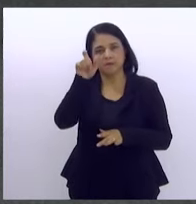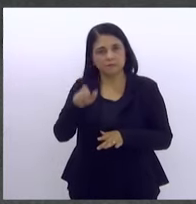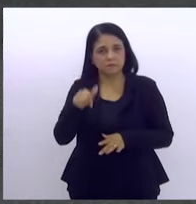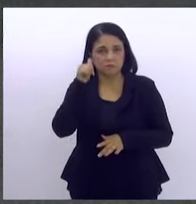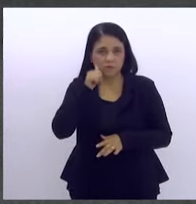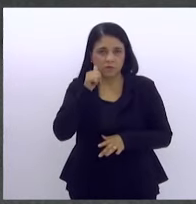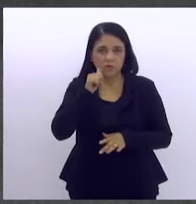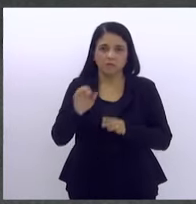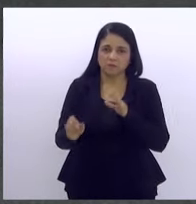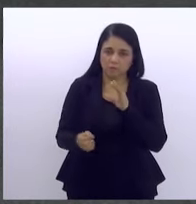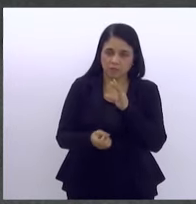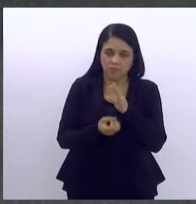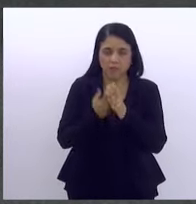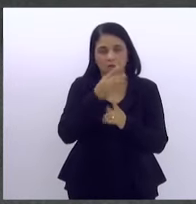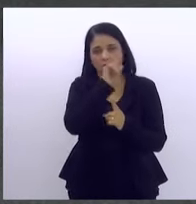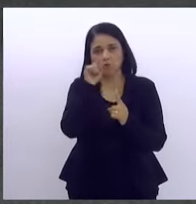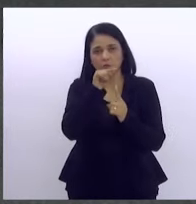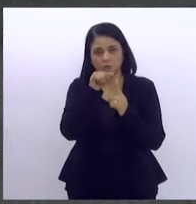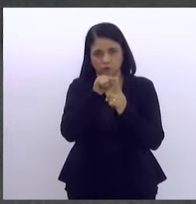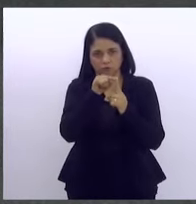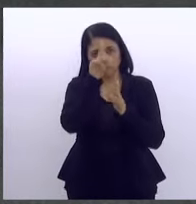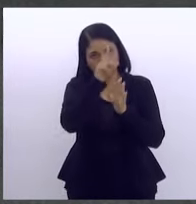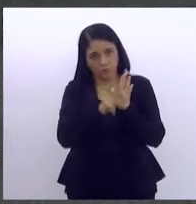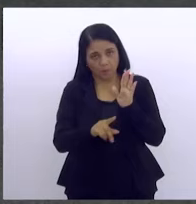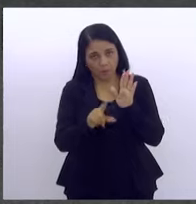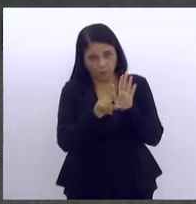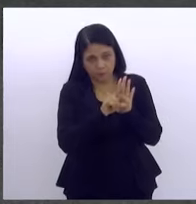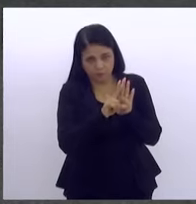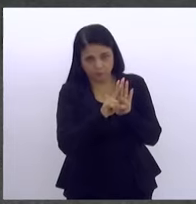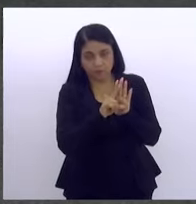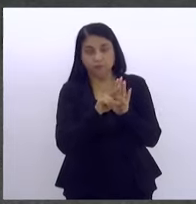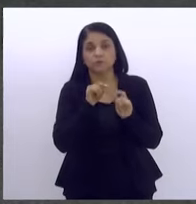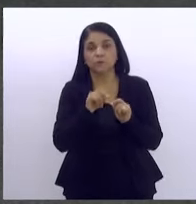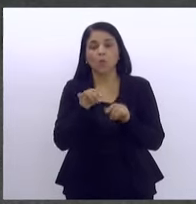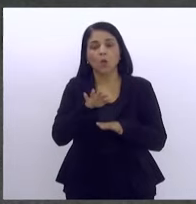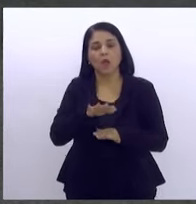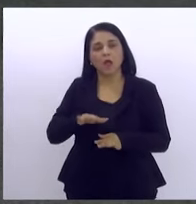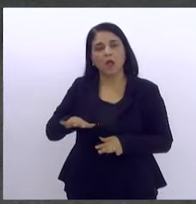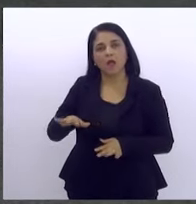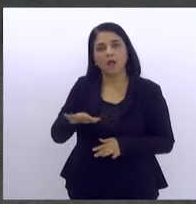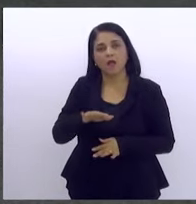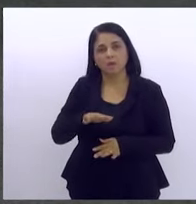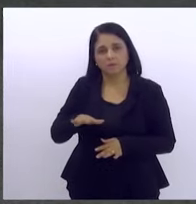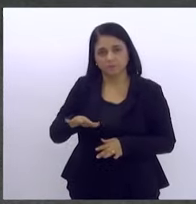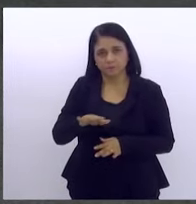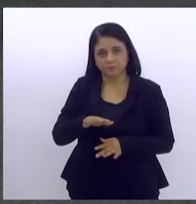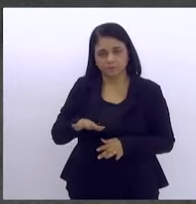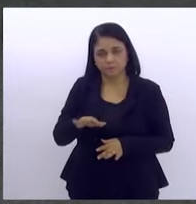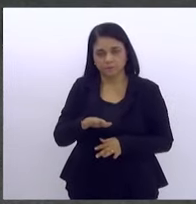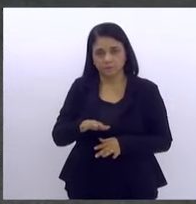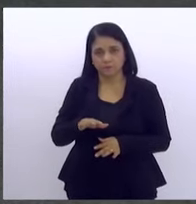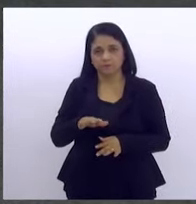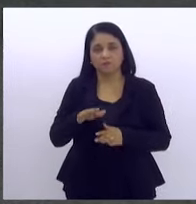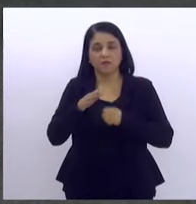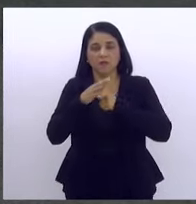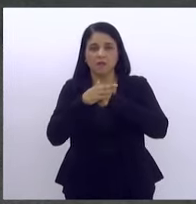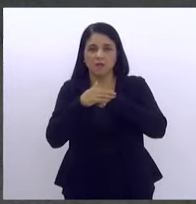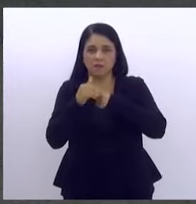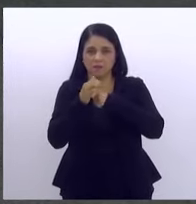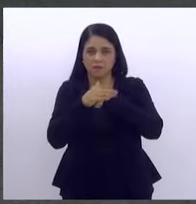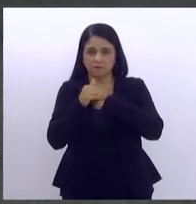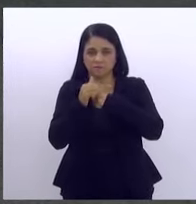como é o objetivo do escopo da propositura de Vossa Excelência, um ambiente em que as